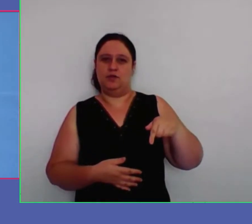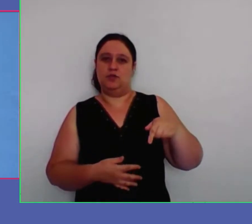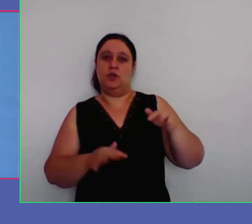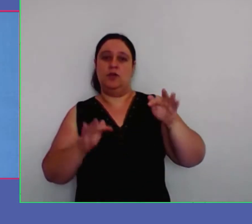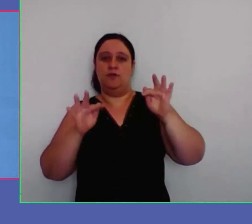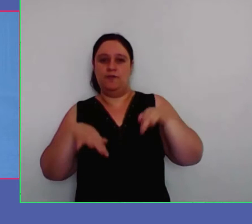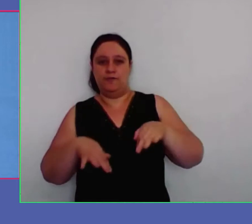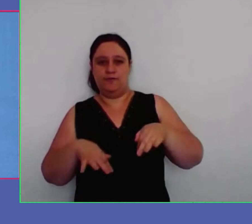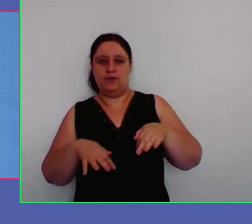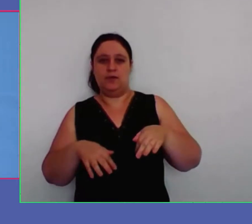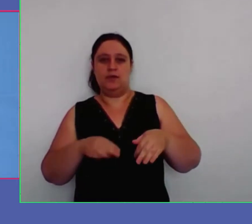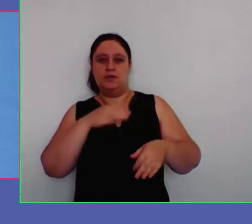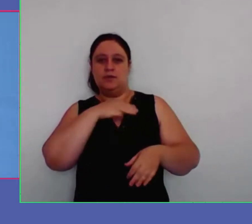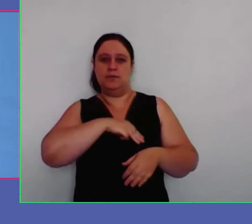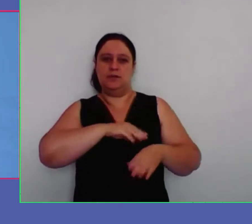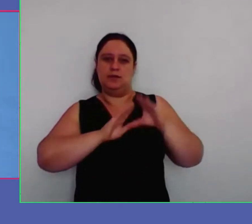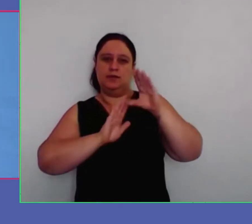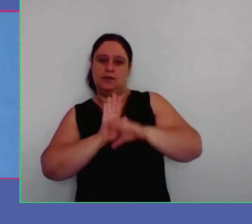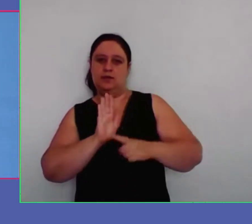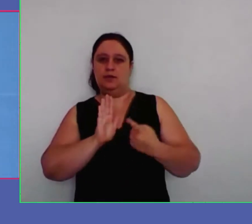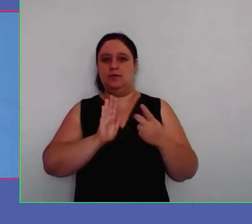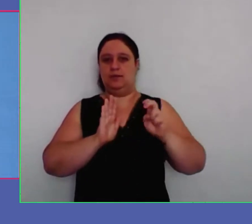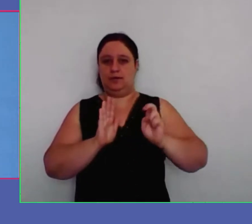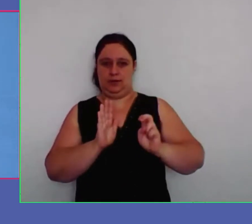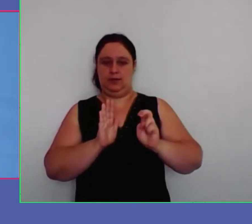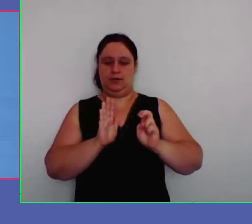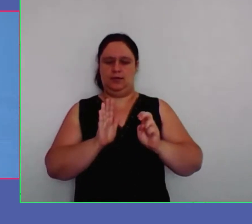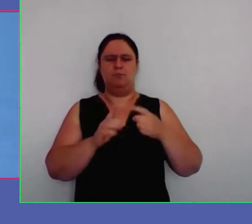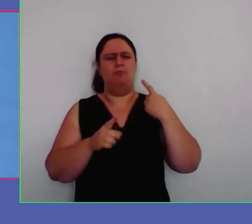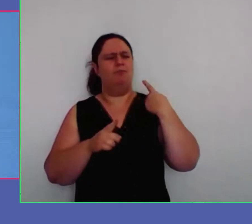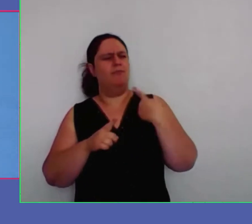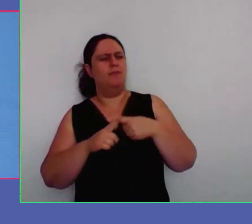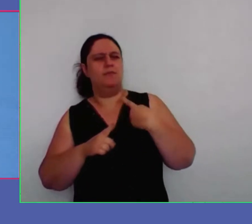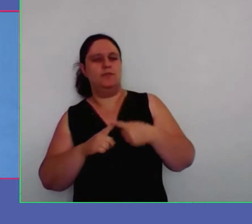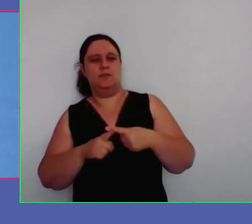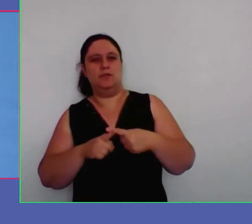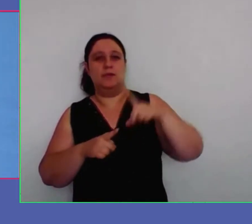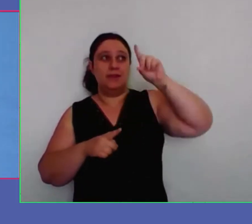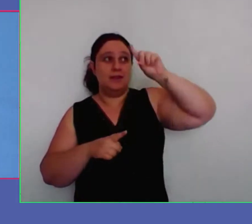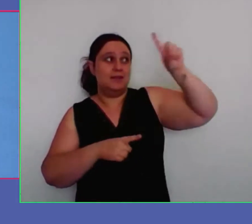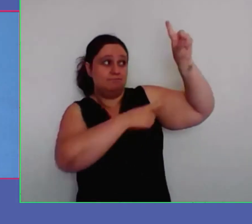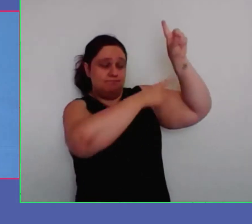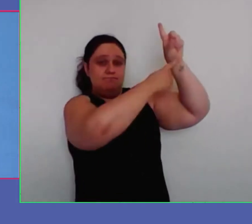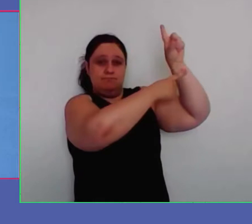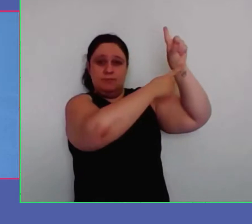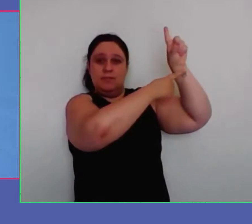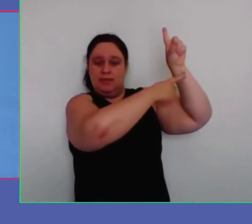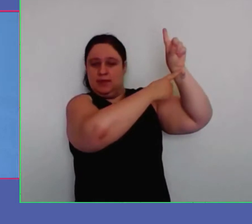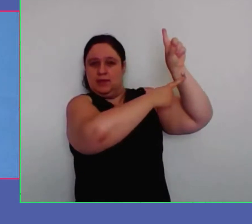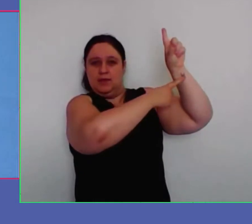Mateus 15. Por quê? Porque Deus deseja dar uma